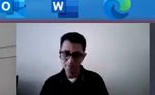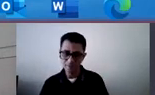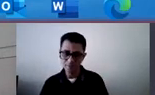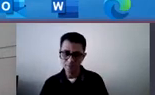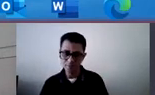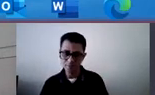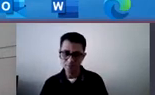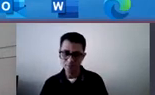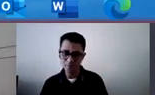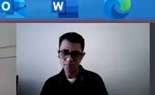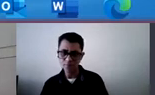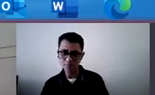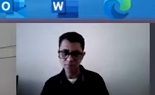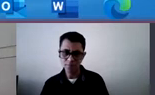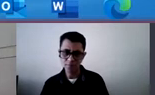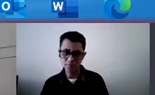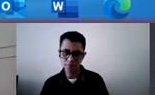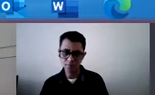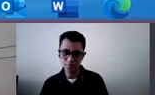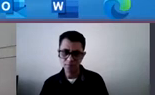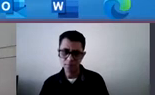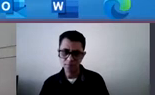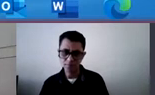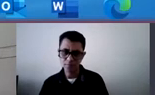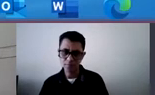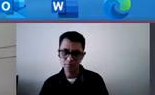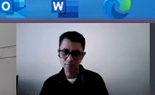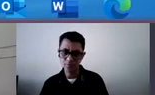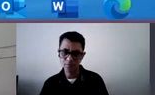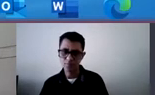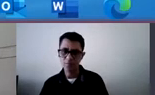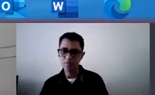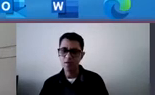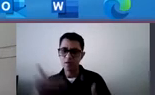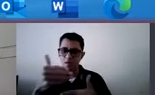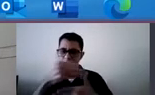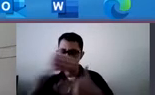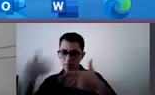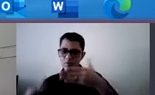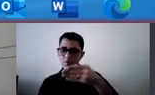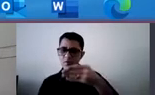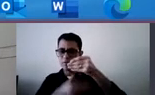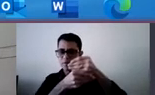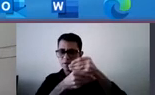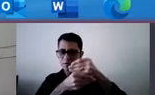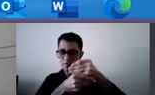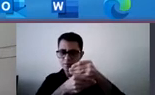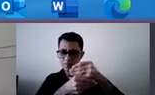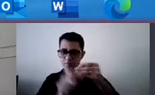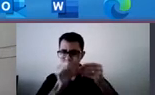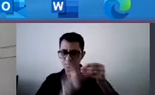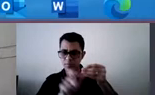18, vamos falar da autogestão. Diego, tem algum comentário?